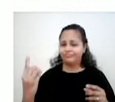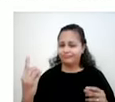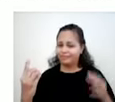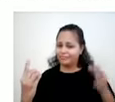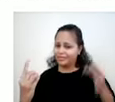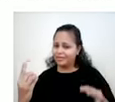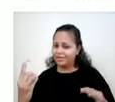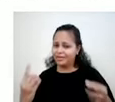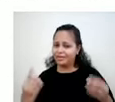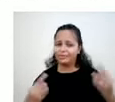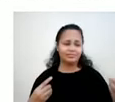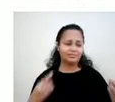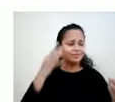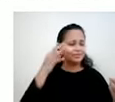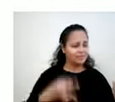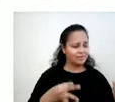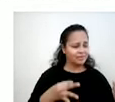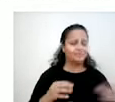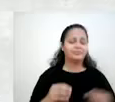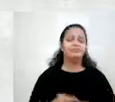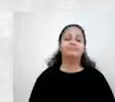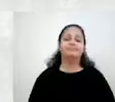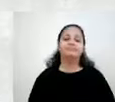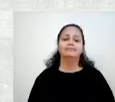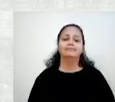corretos na situação, ok?